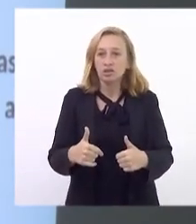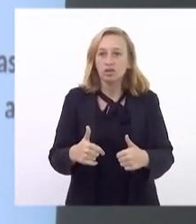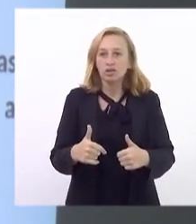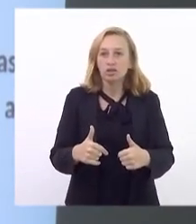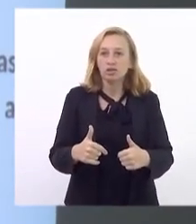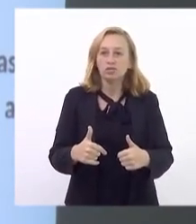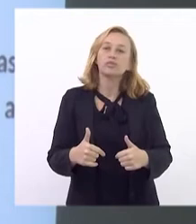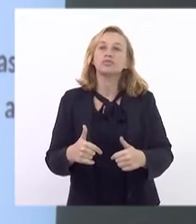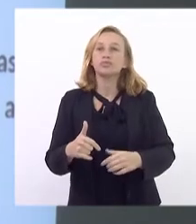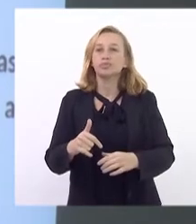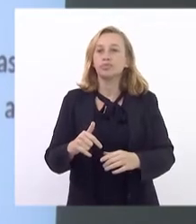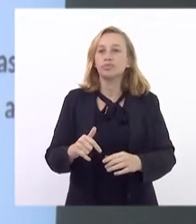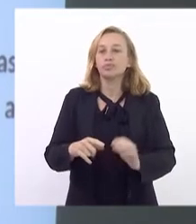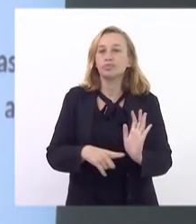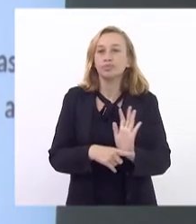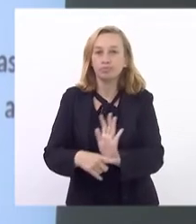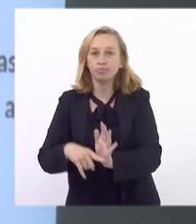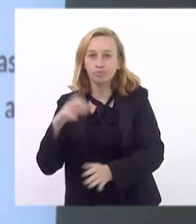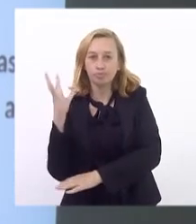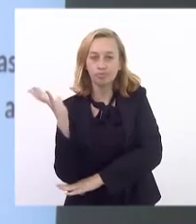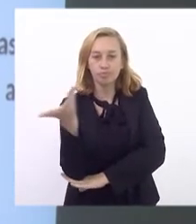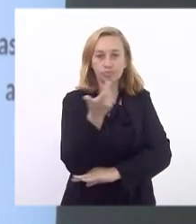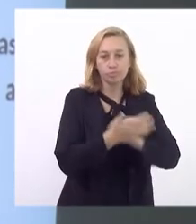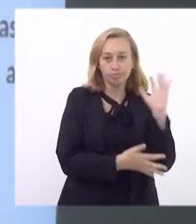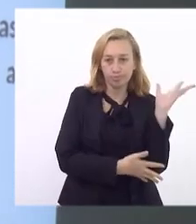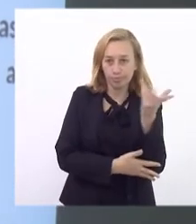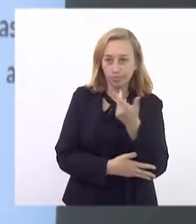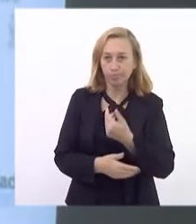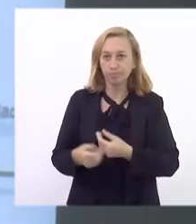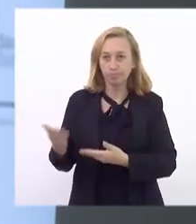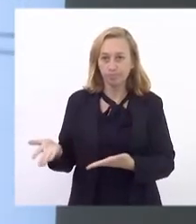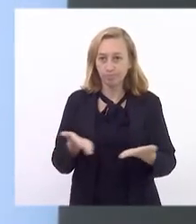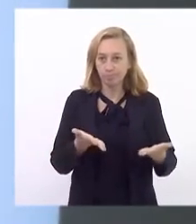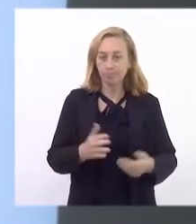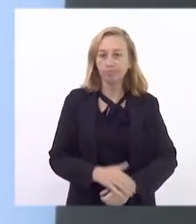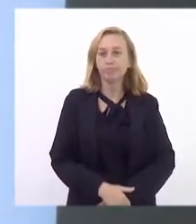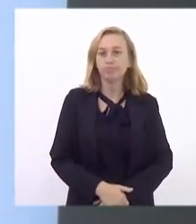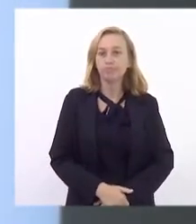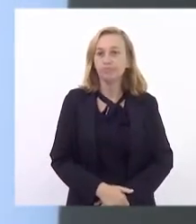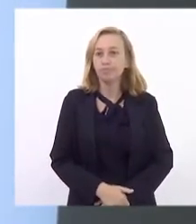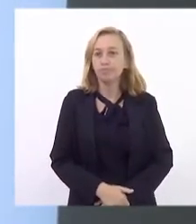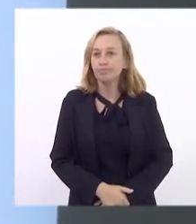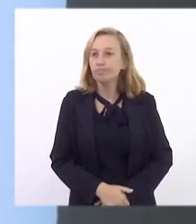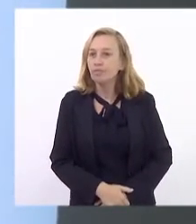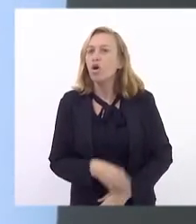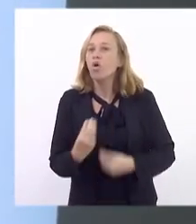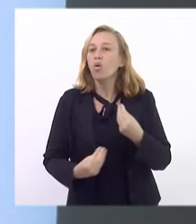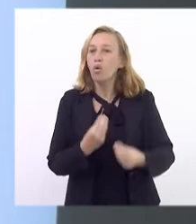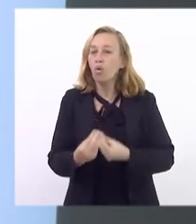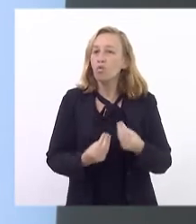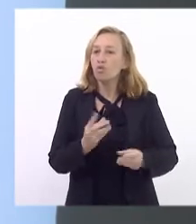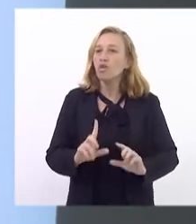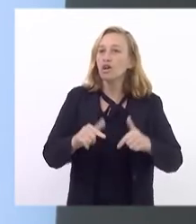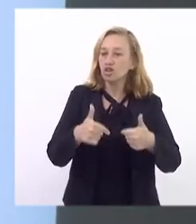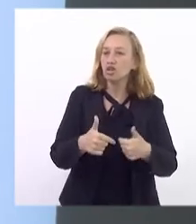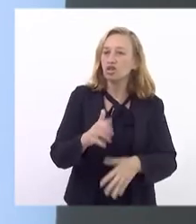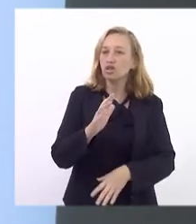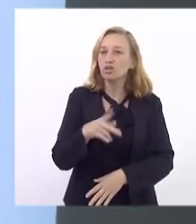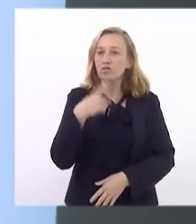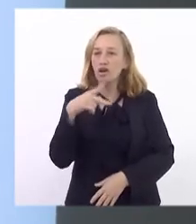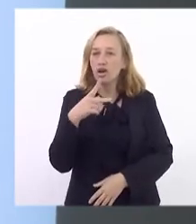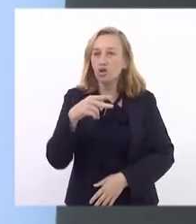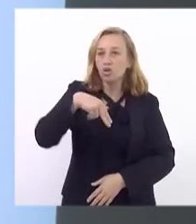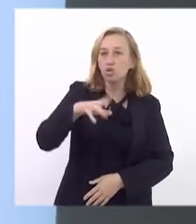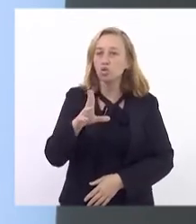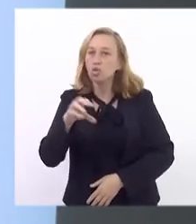intervenção ambiental. Pode passar, querido. como ele vai funcionar, eu disse, né, a gente chama de núcleo,